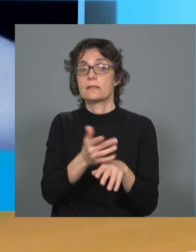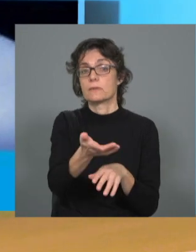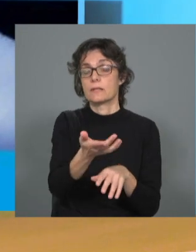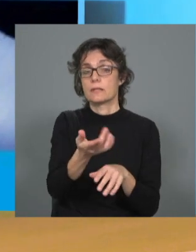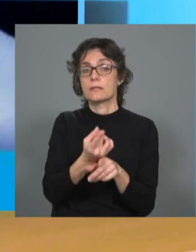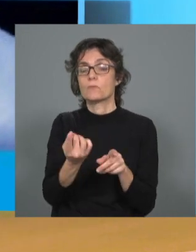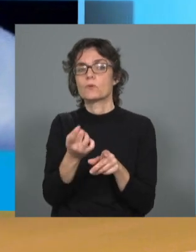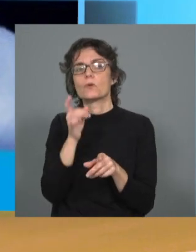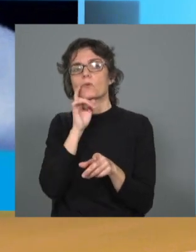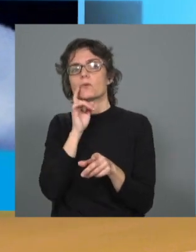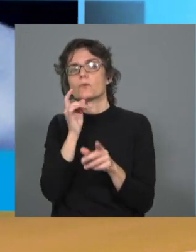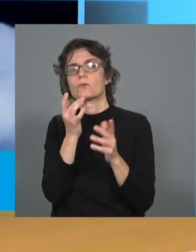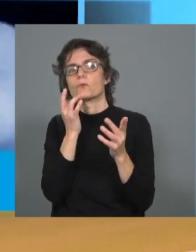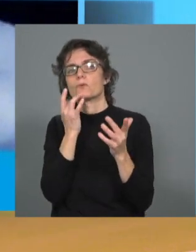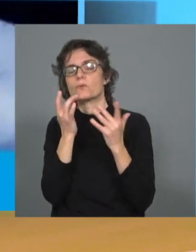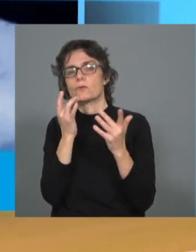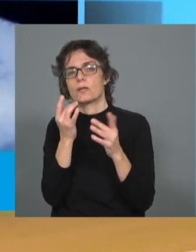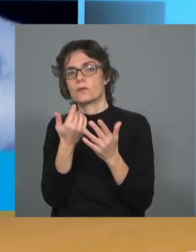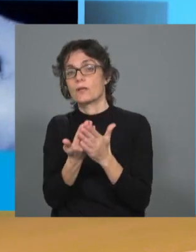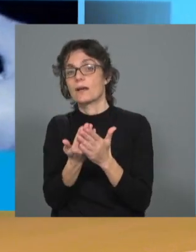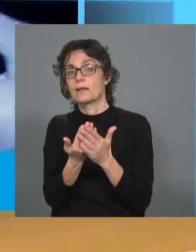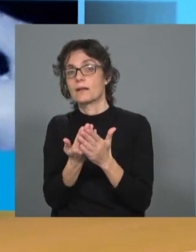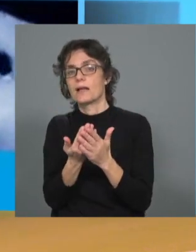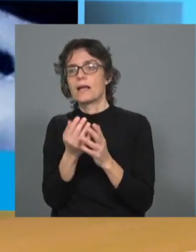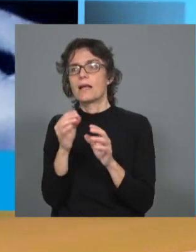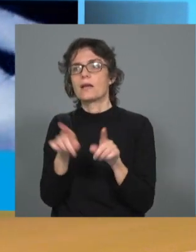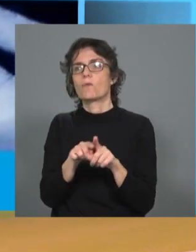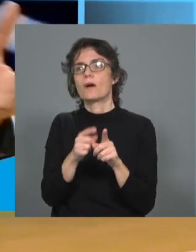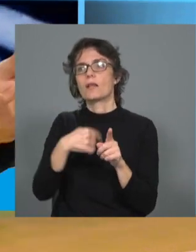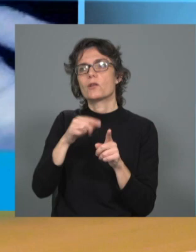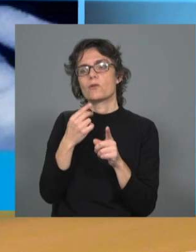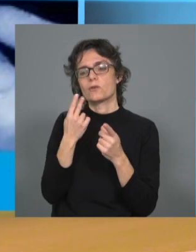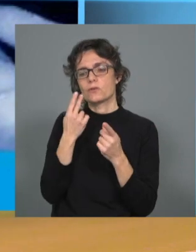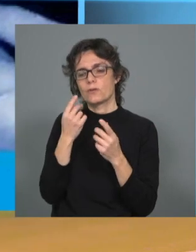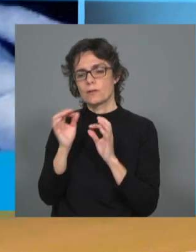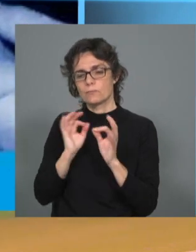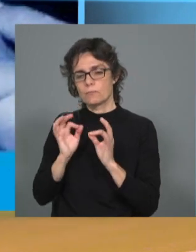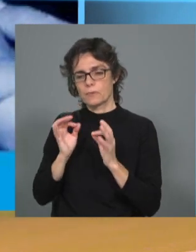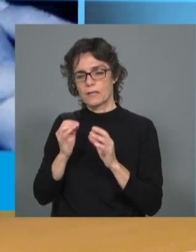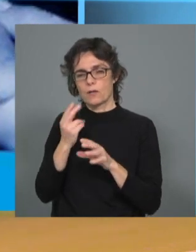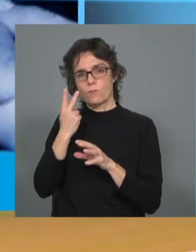zona segura onde nos podemos preparar para a própria vida, porque a vida é feita de conflitos, de